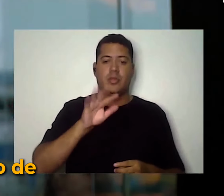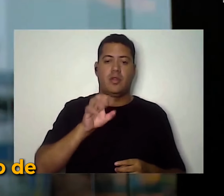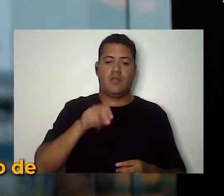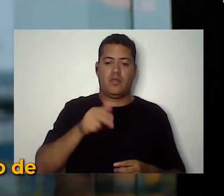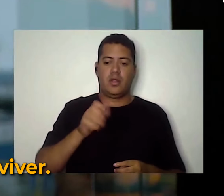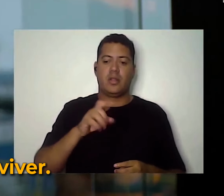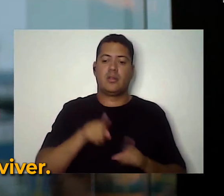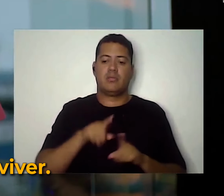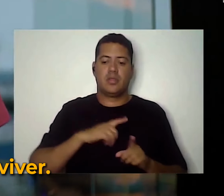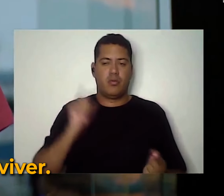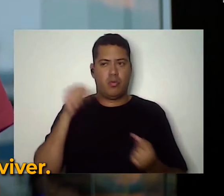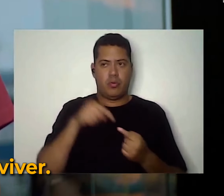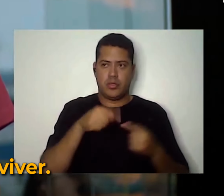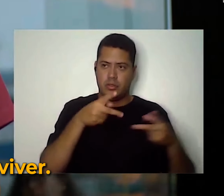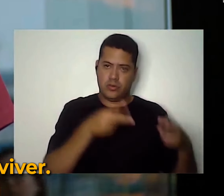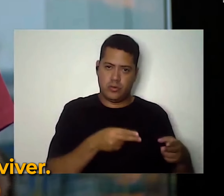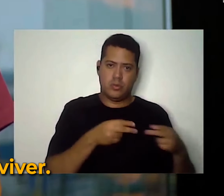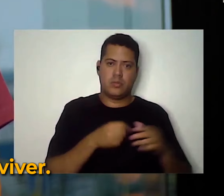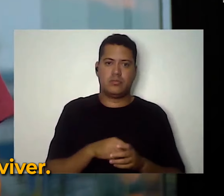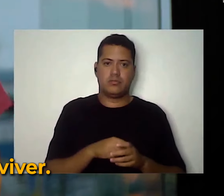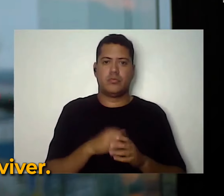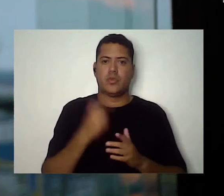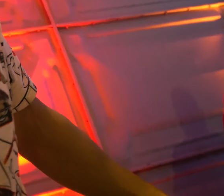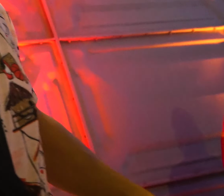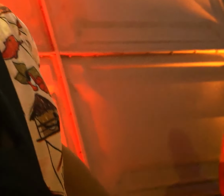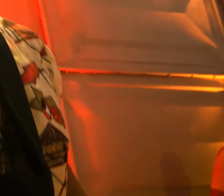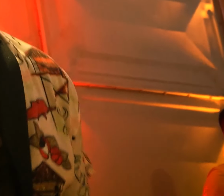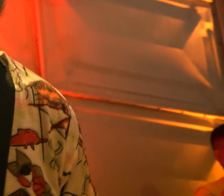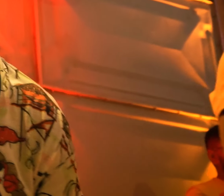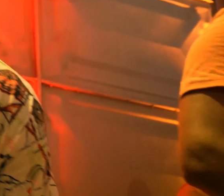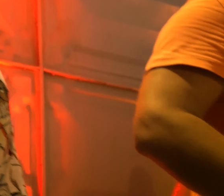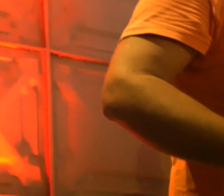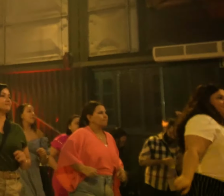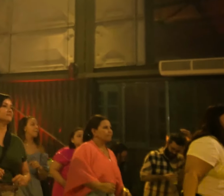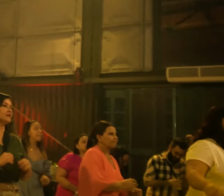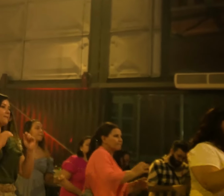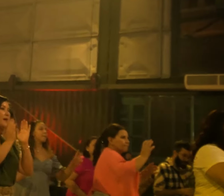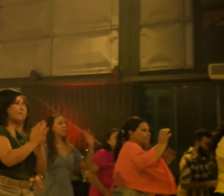objetivo de alcançar um mundo melhor para se viver.